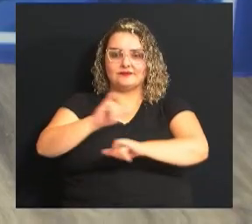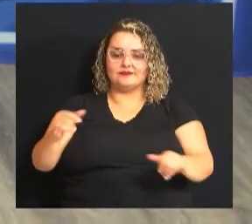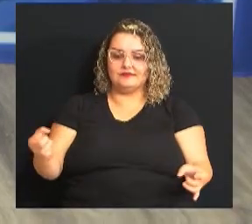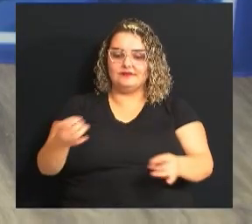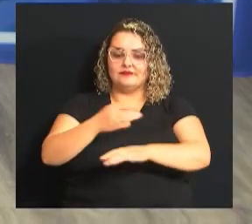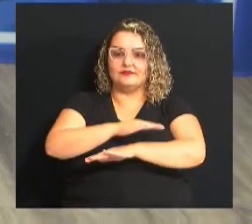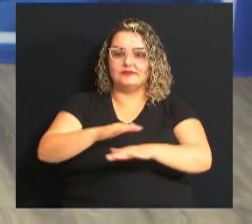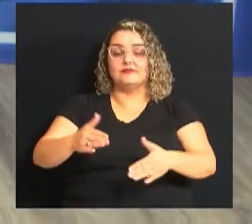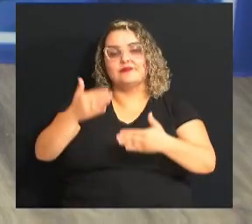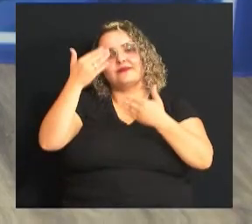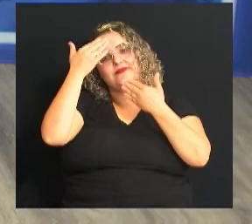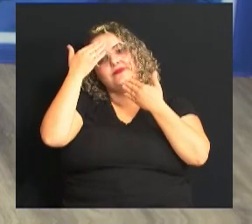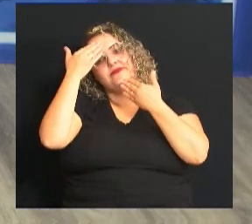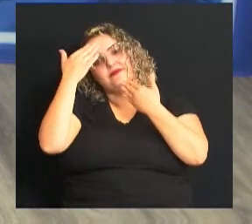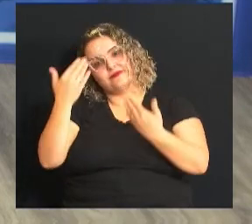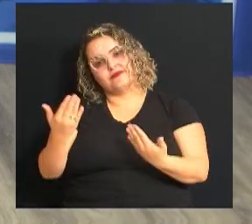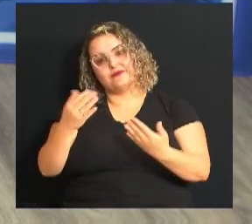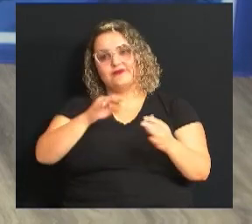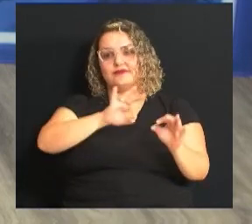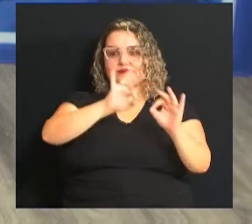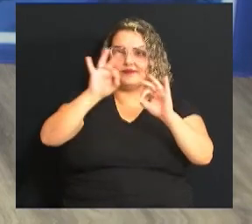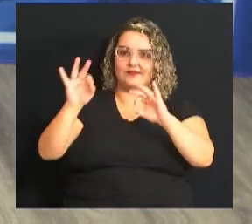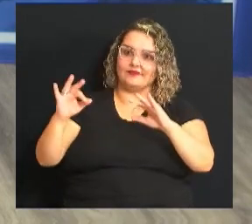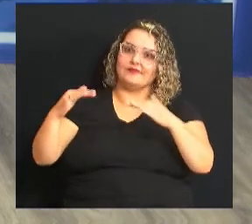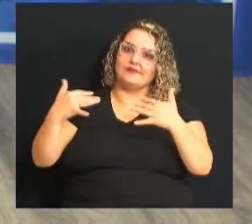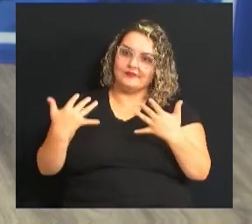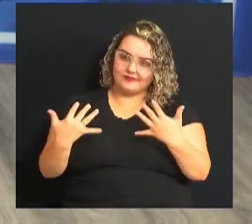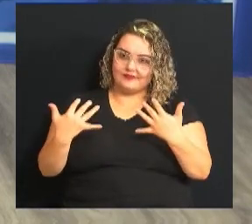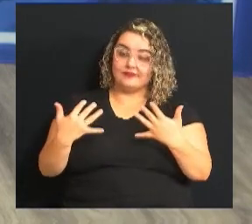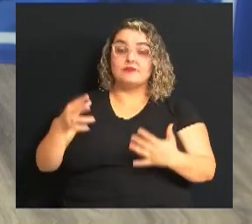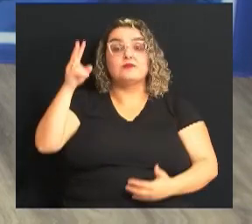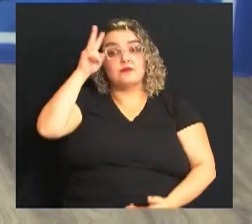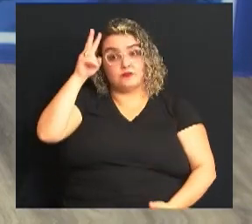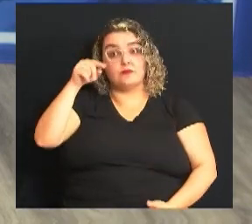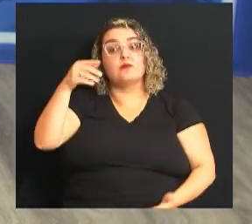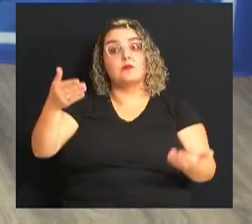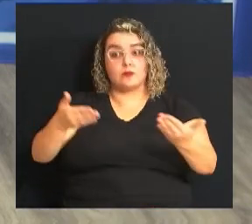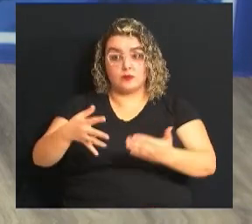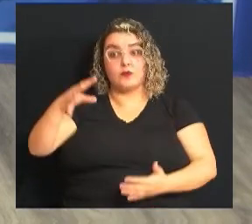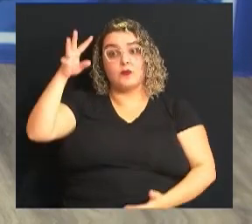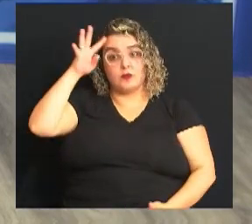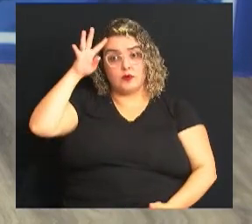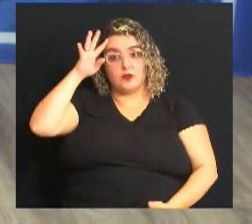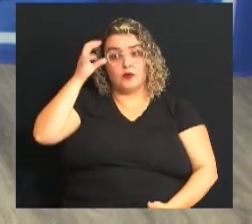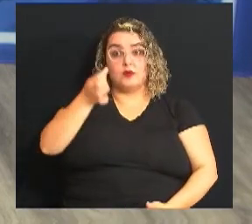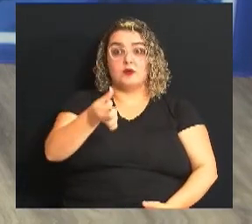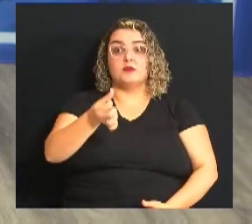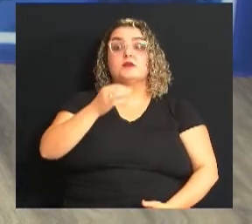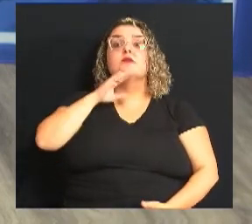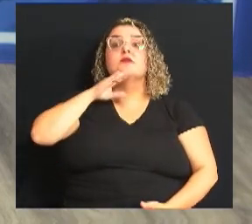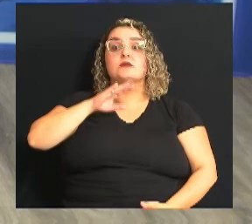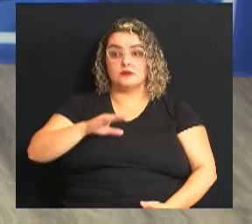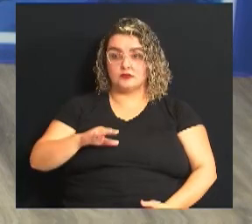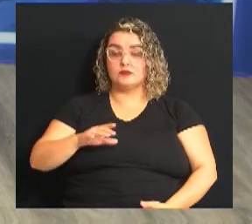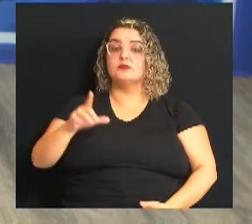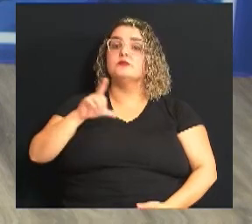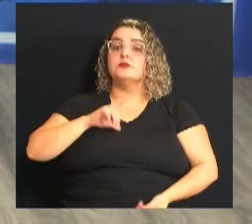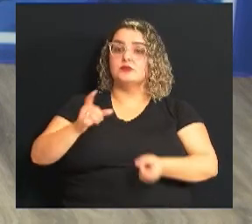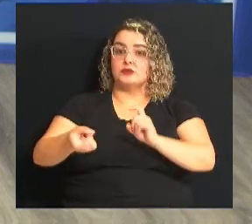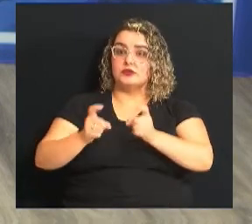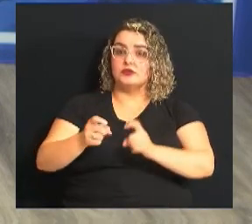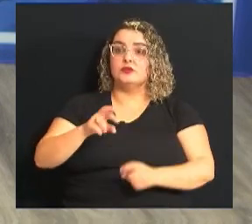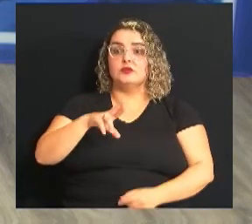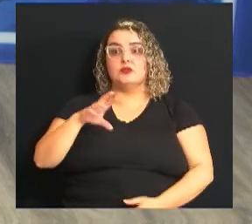aqui. Muito obrigado pela sua companhia, pela sua audiência. Lembrando, hoje é quarta-feira, às 6 horas da tarde, tem reunião ordinária